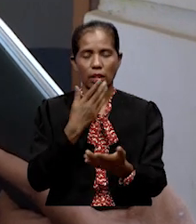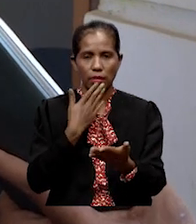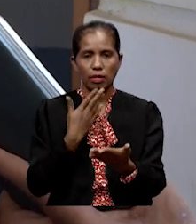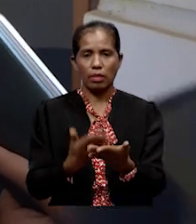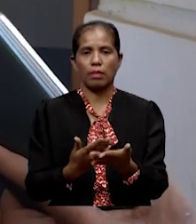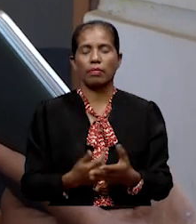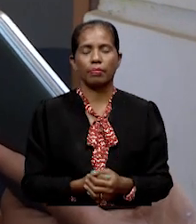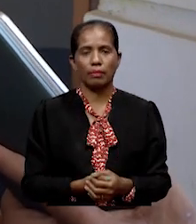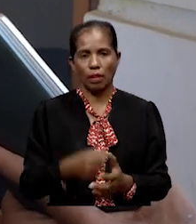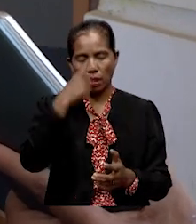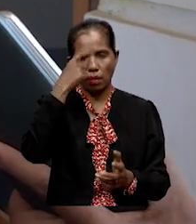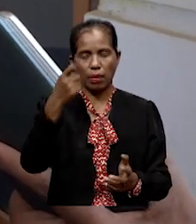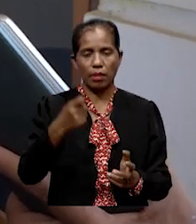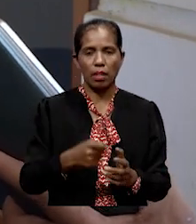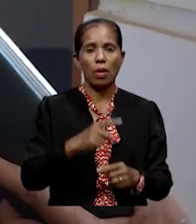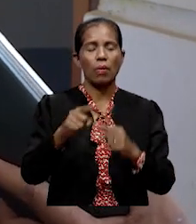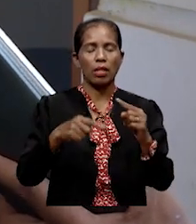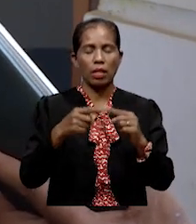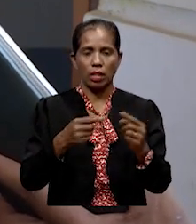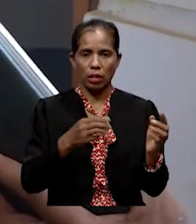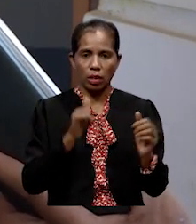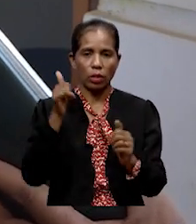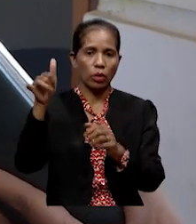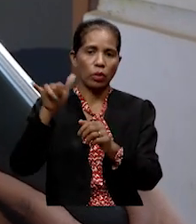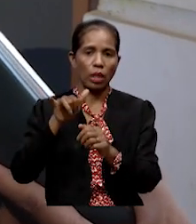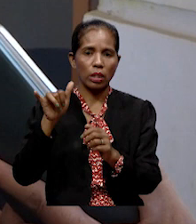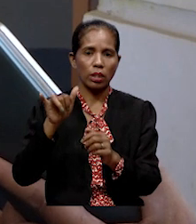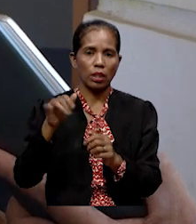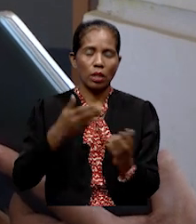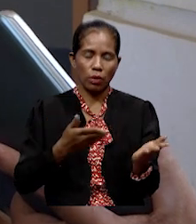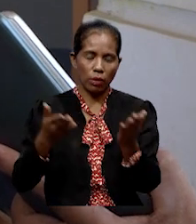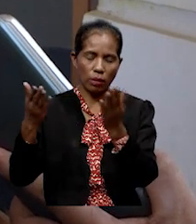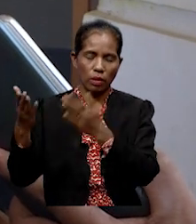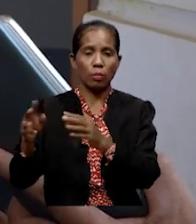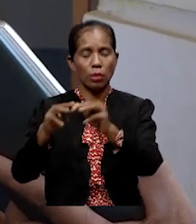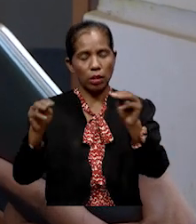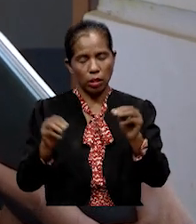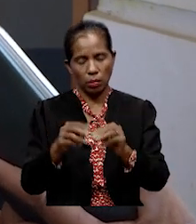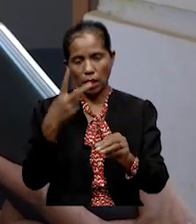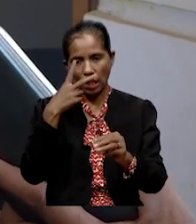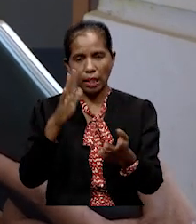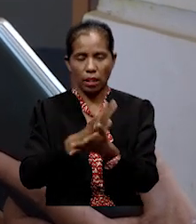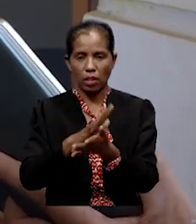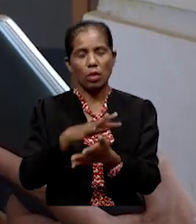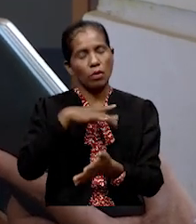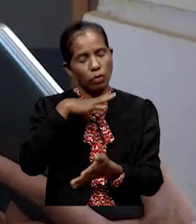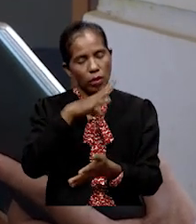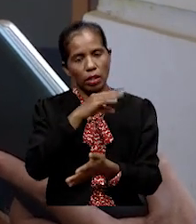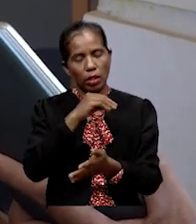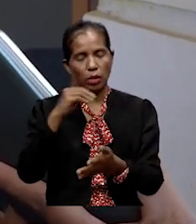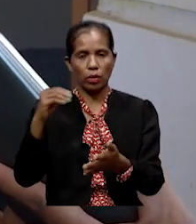diak tamane maka o enhira to ye município maka detecta ia boletim balo maka foer o nakles ne se lança ia